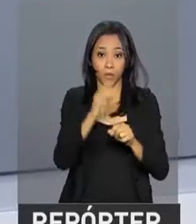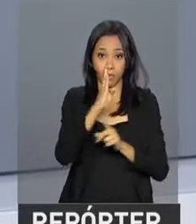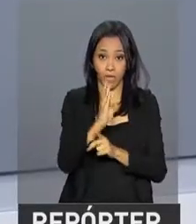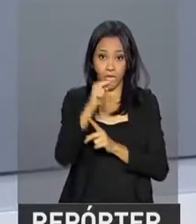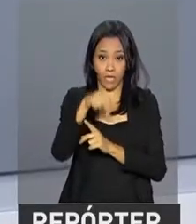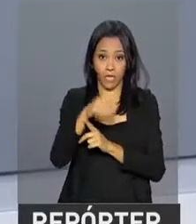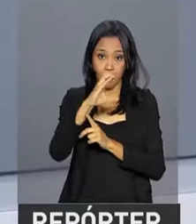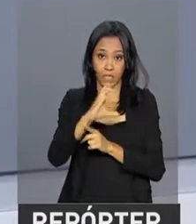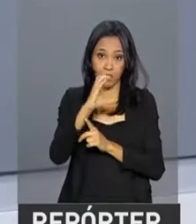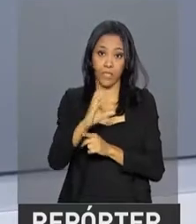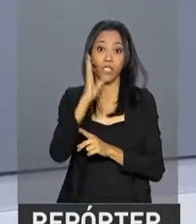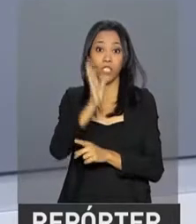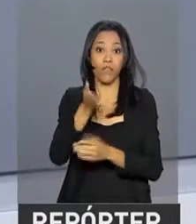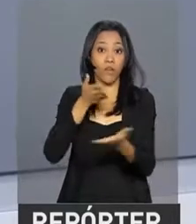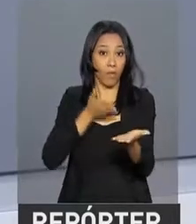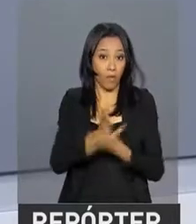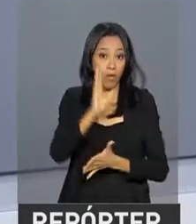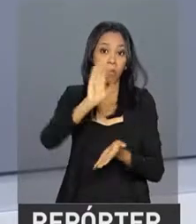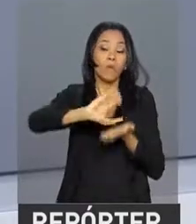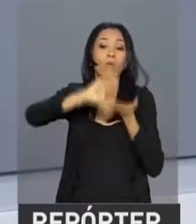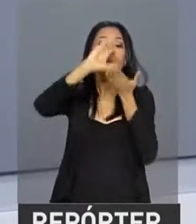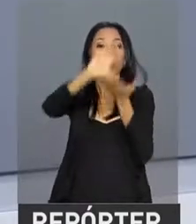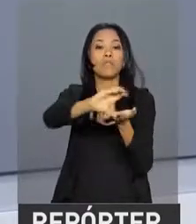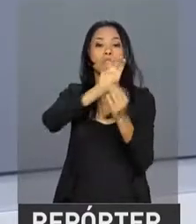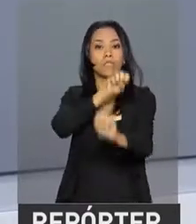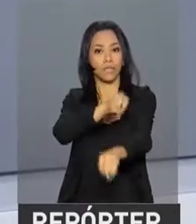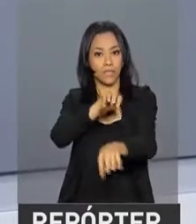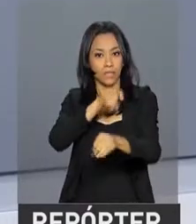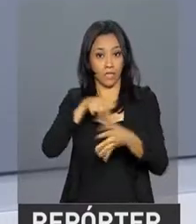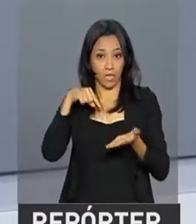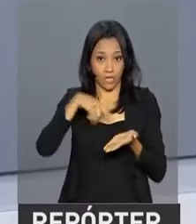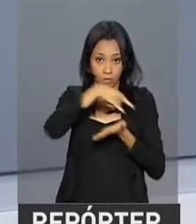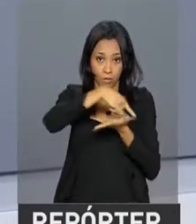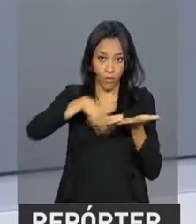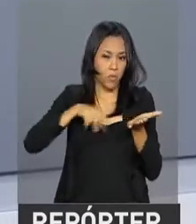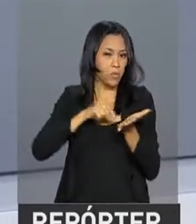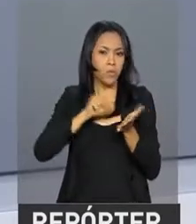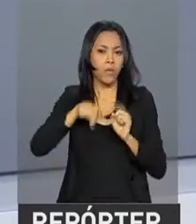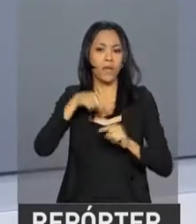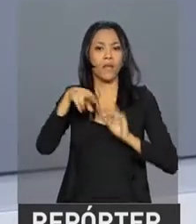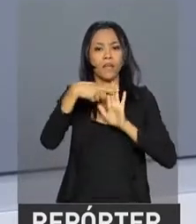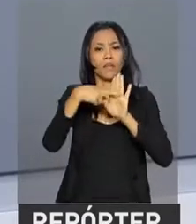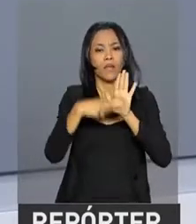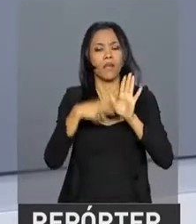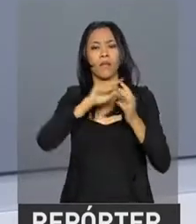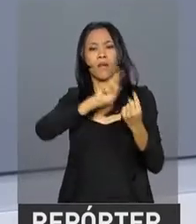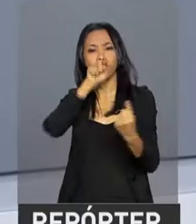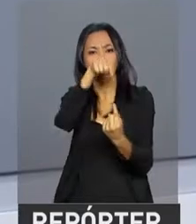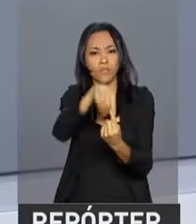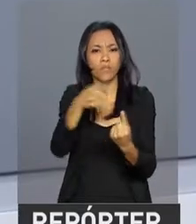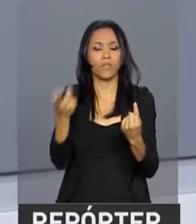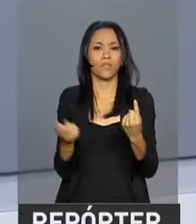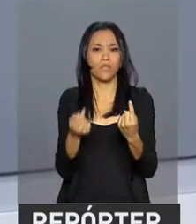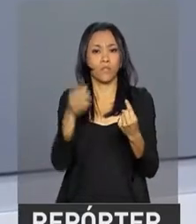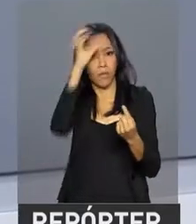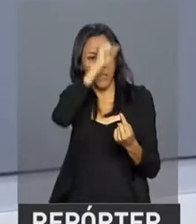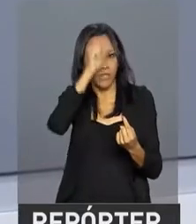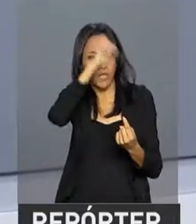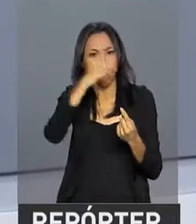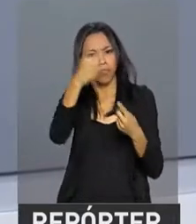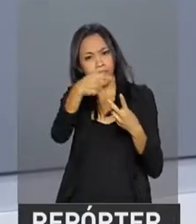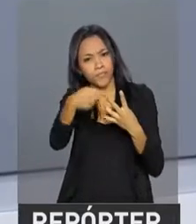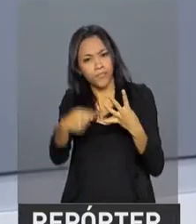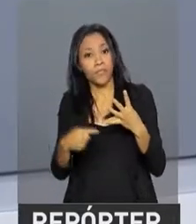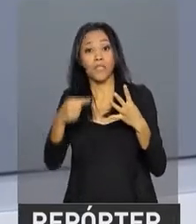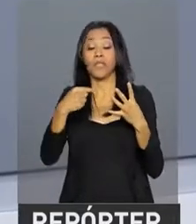BNCC, foi aprovada pelo Conselho Nacional de Educação. O documento estabelece as metas de aprendizagem, determinando os assuntos